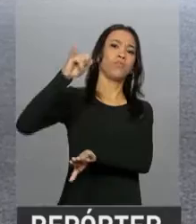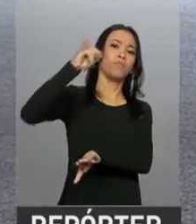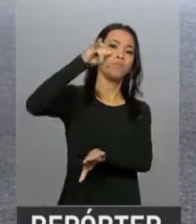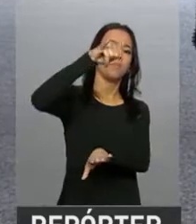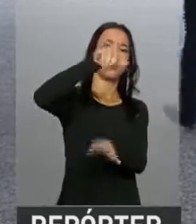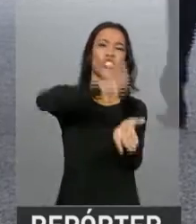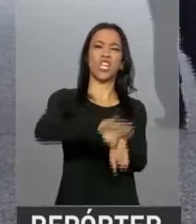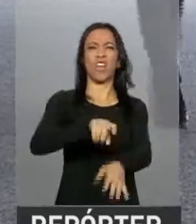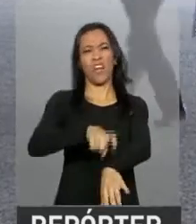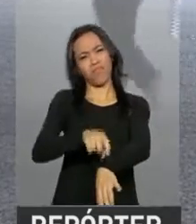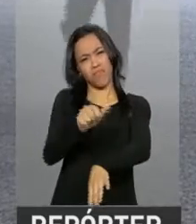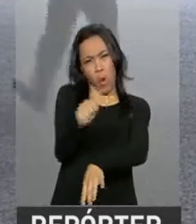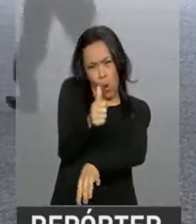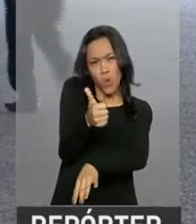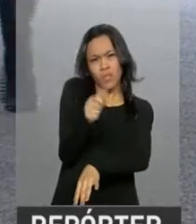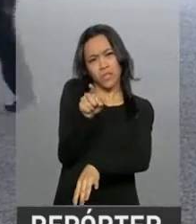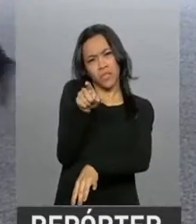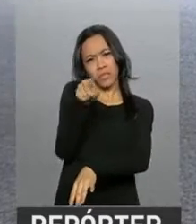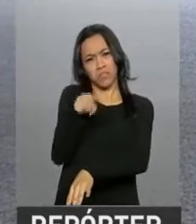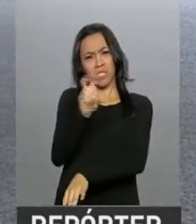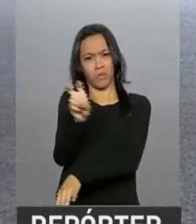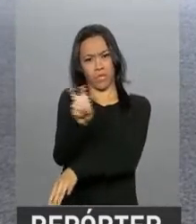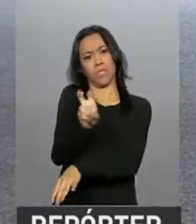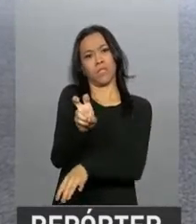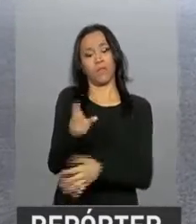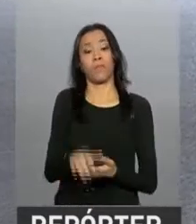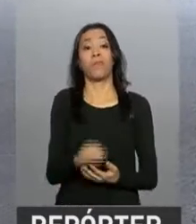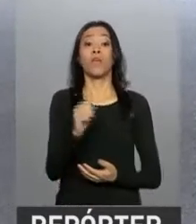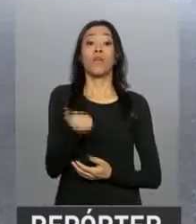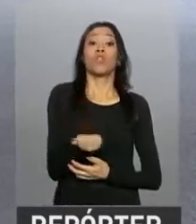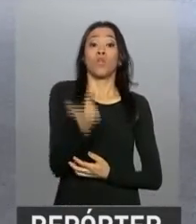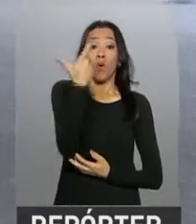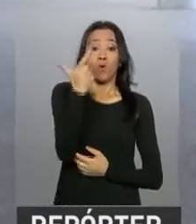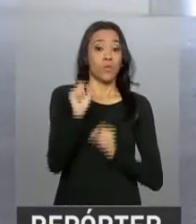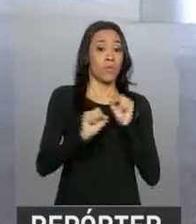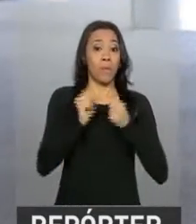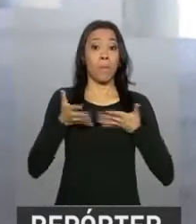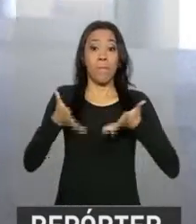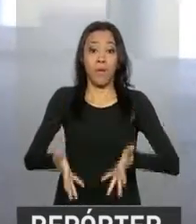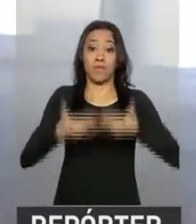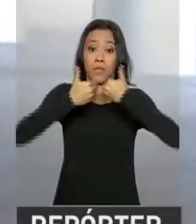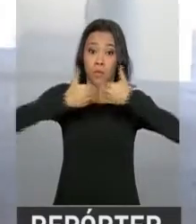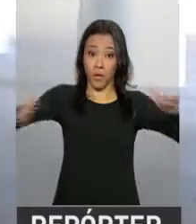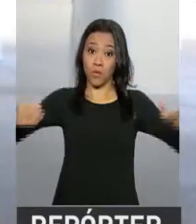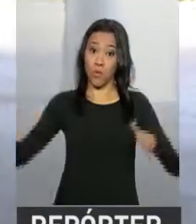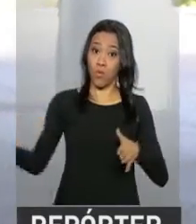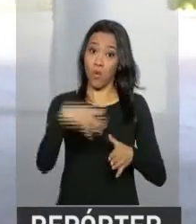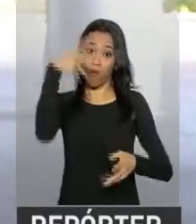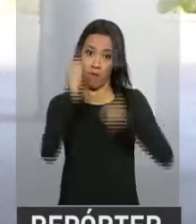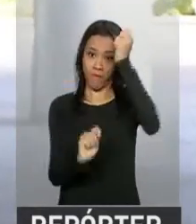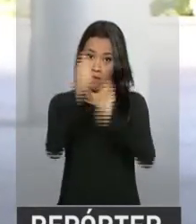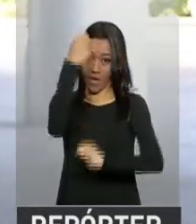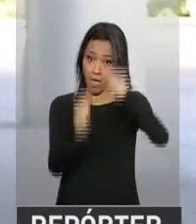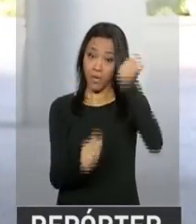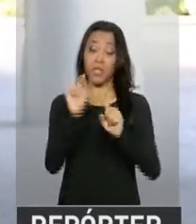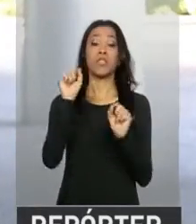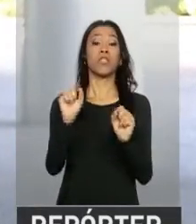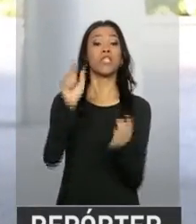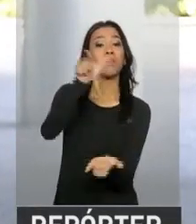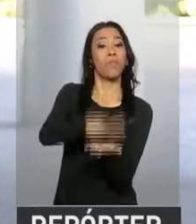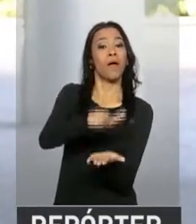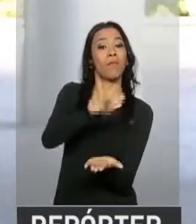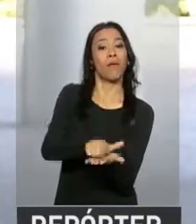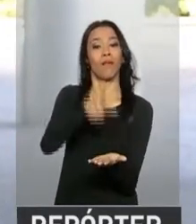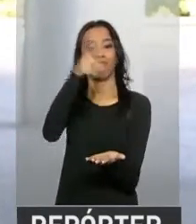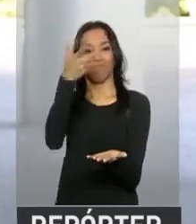chegar às onze e 55 ao meio dia ele participa da inauguração da nova fábrica de papel e celulose da klabin